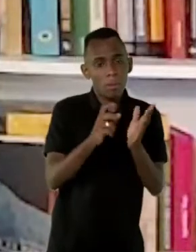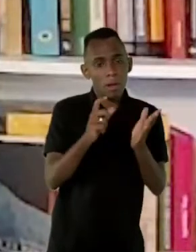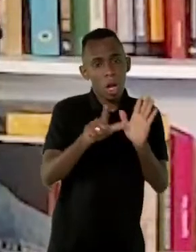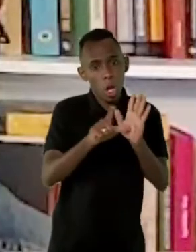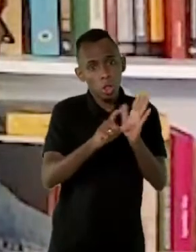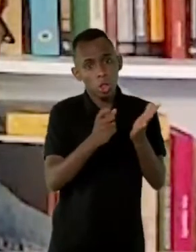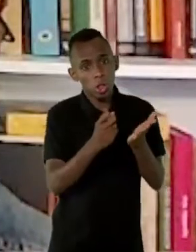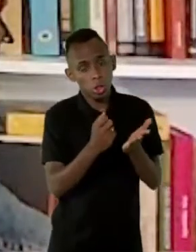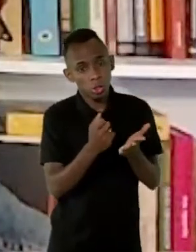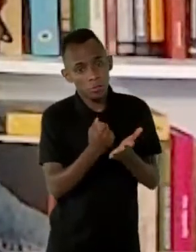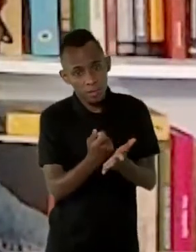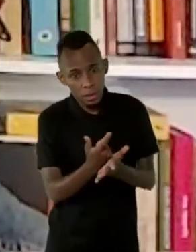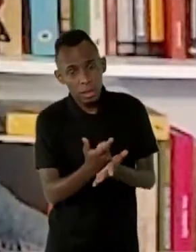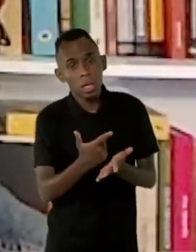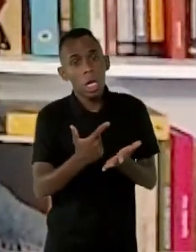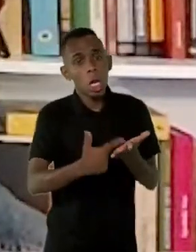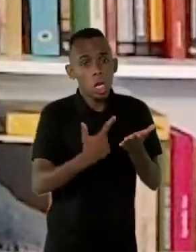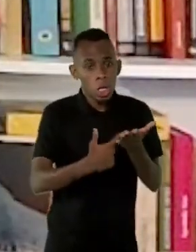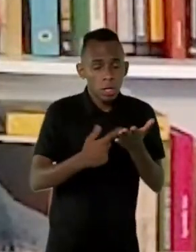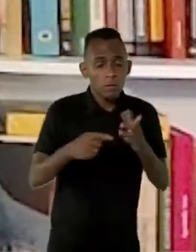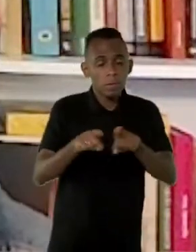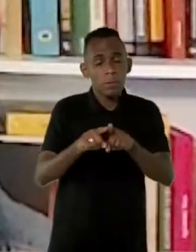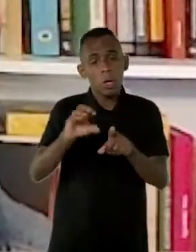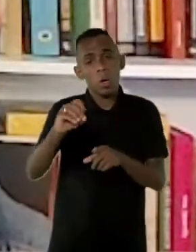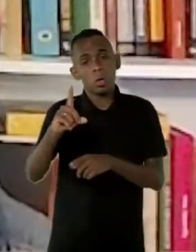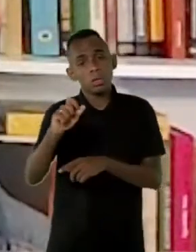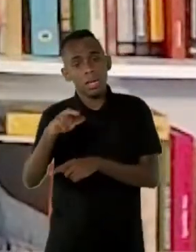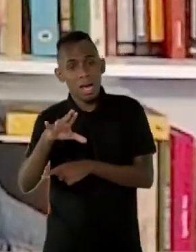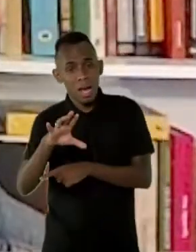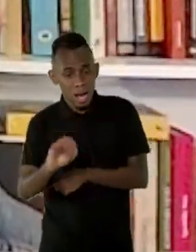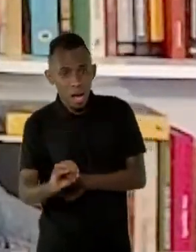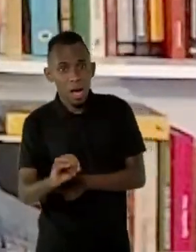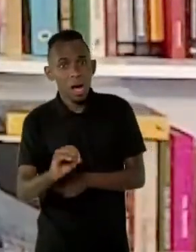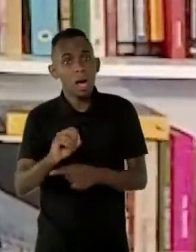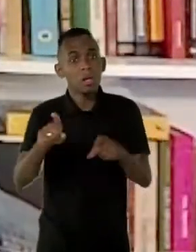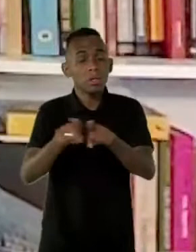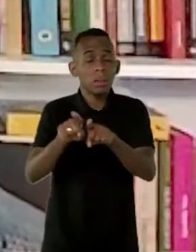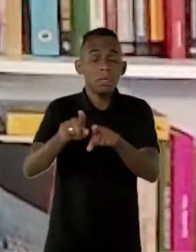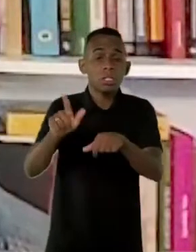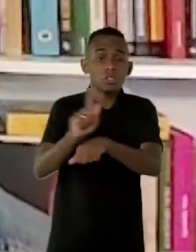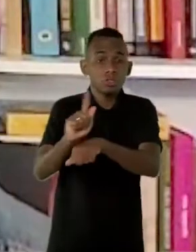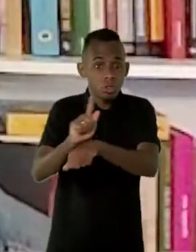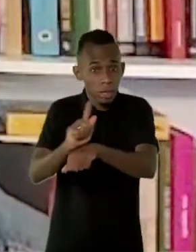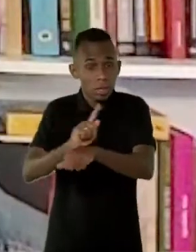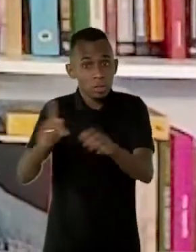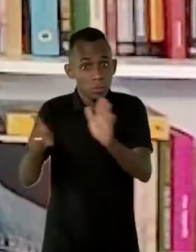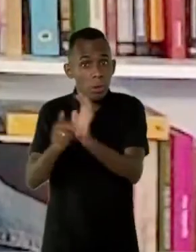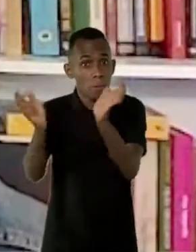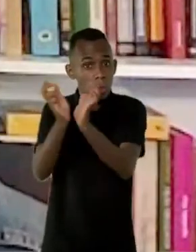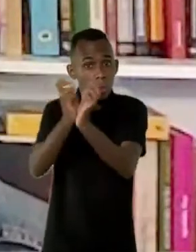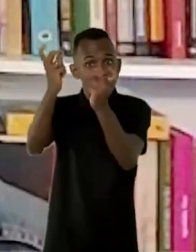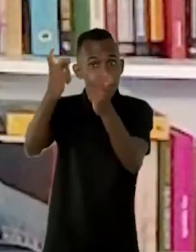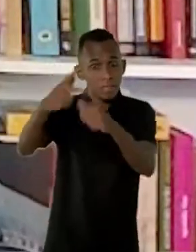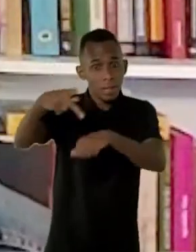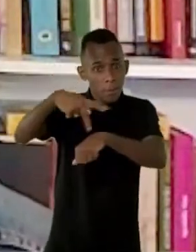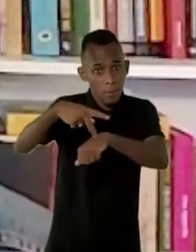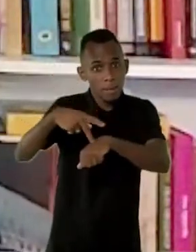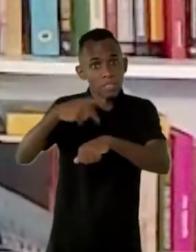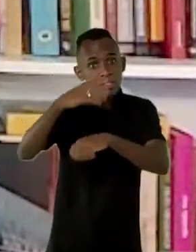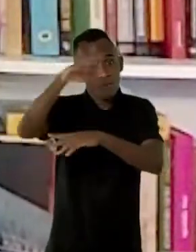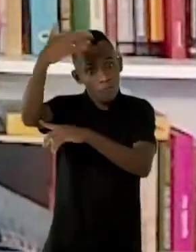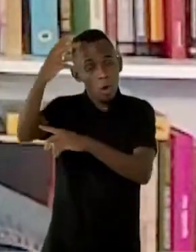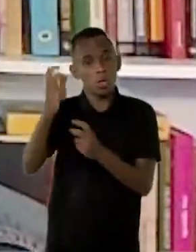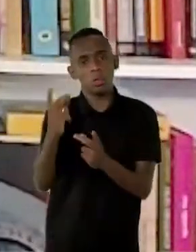o gerente dos direitos da venda dos livros internacionais, que era o Miller. Então, ela entra em confronto com